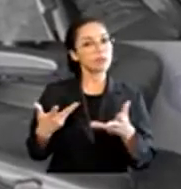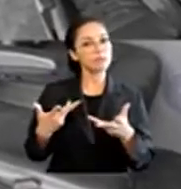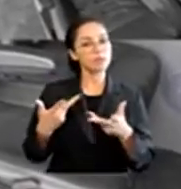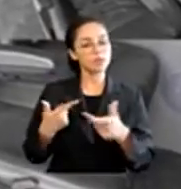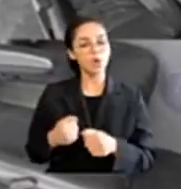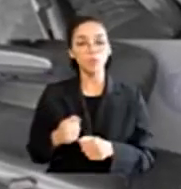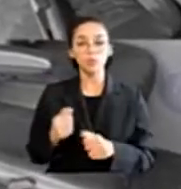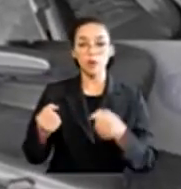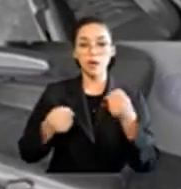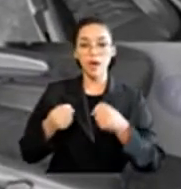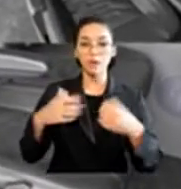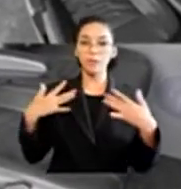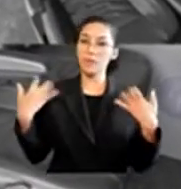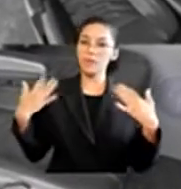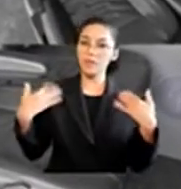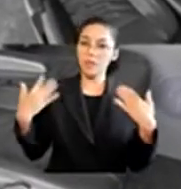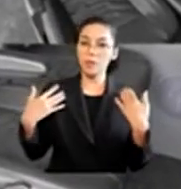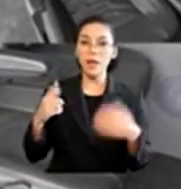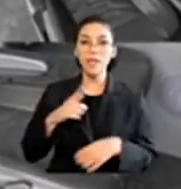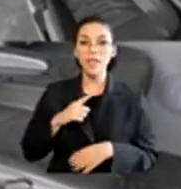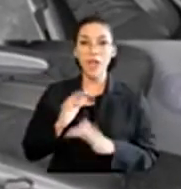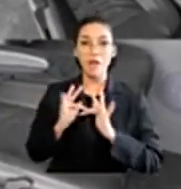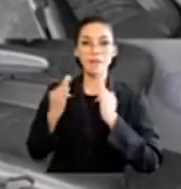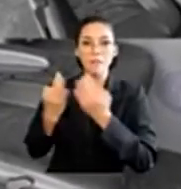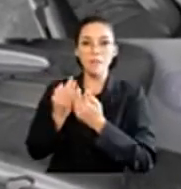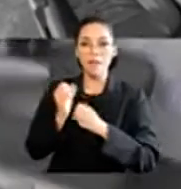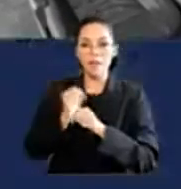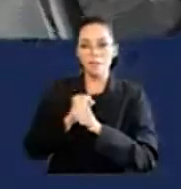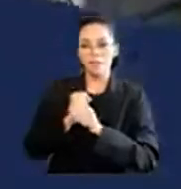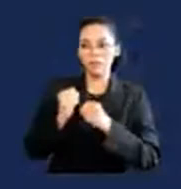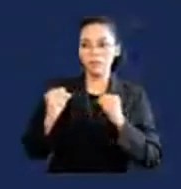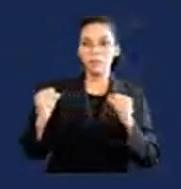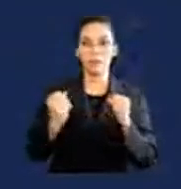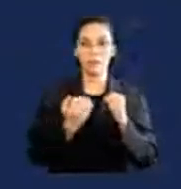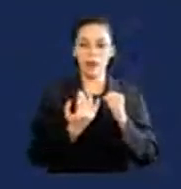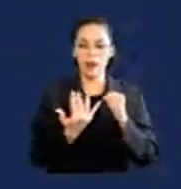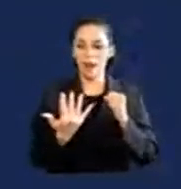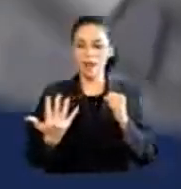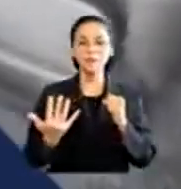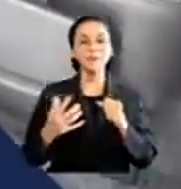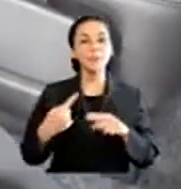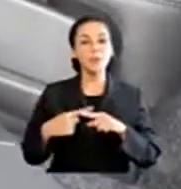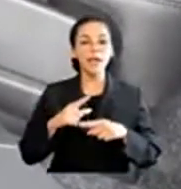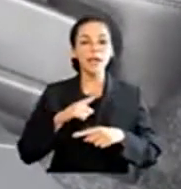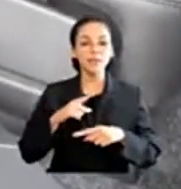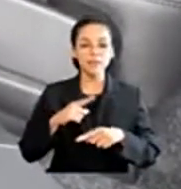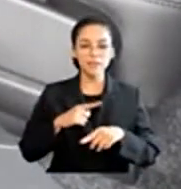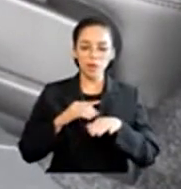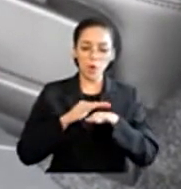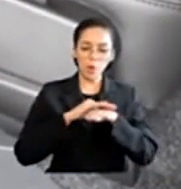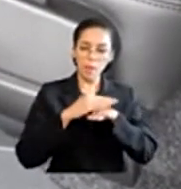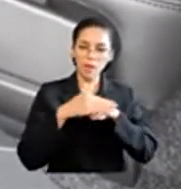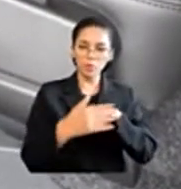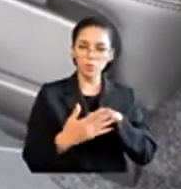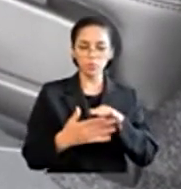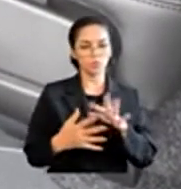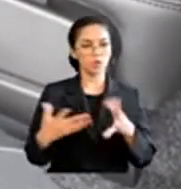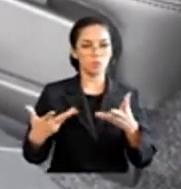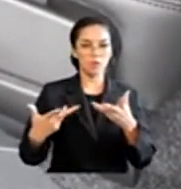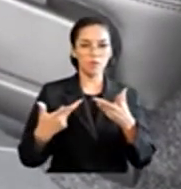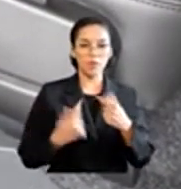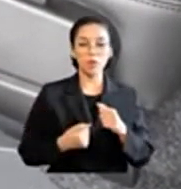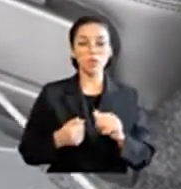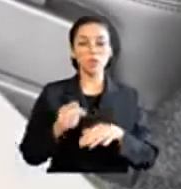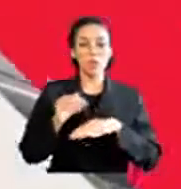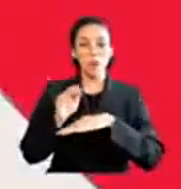passeio. Para quem tem família grande, pois tem revestimento interno de alto padrão, bancos reclináveis, ar-condicionado